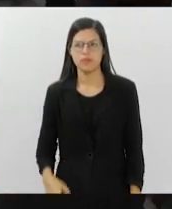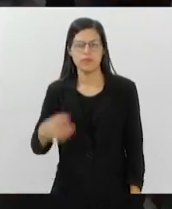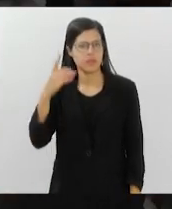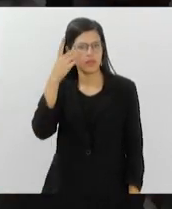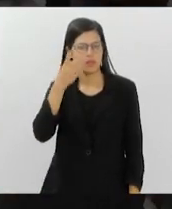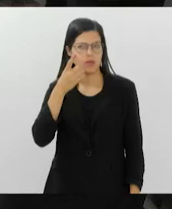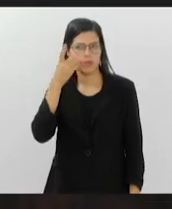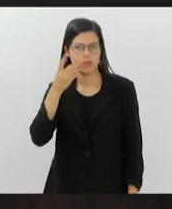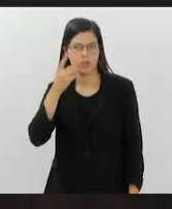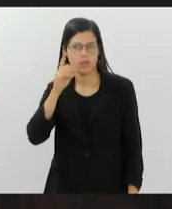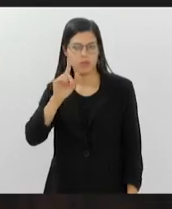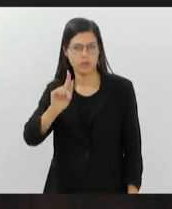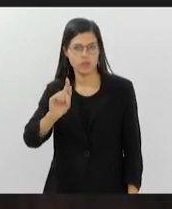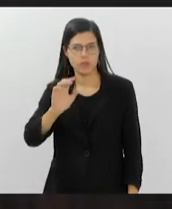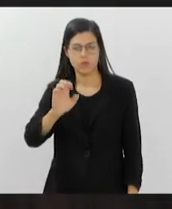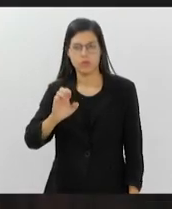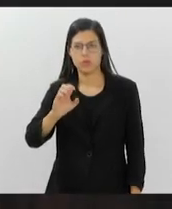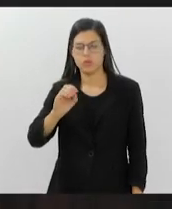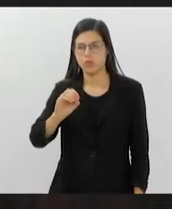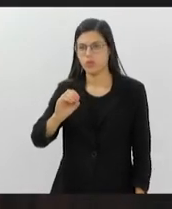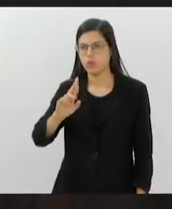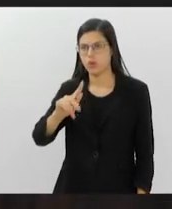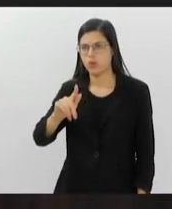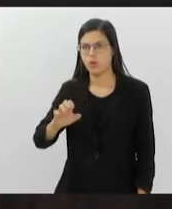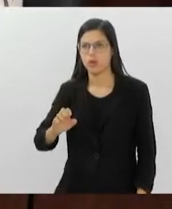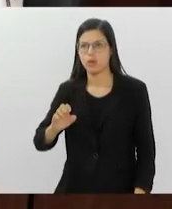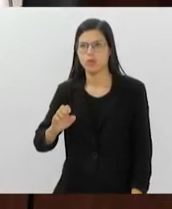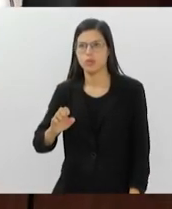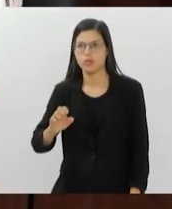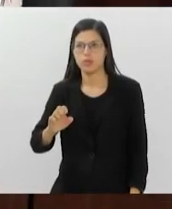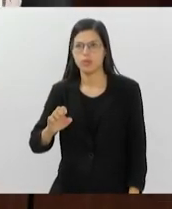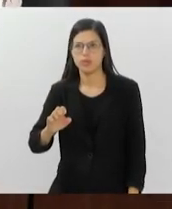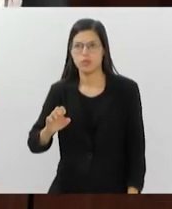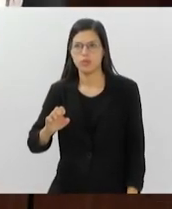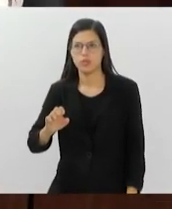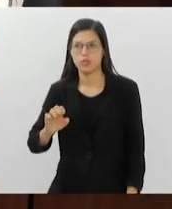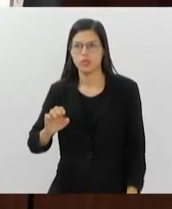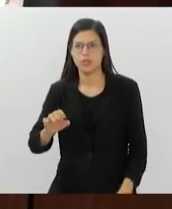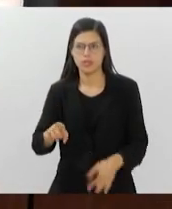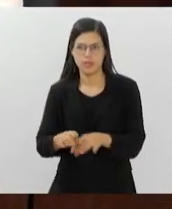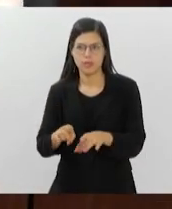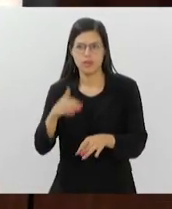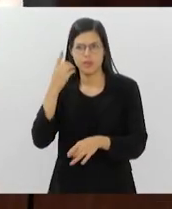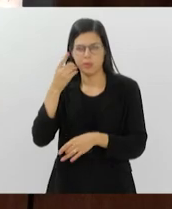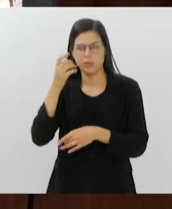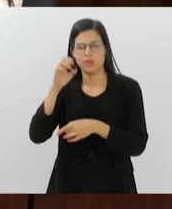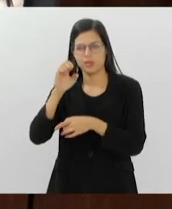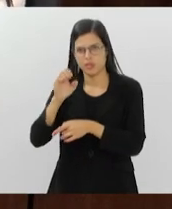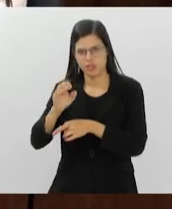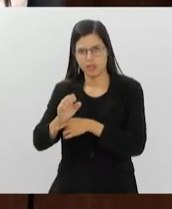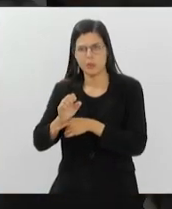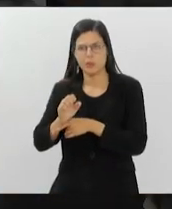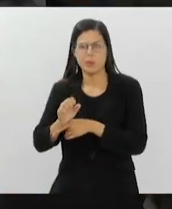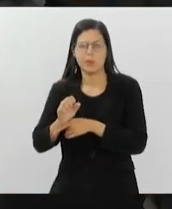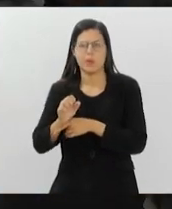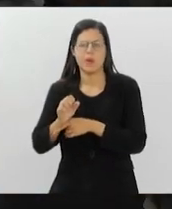Deputado Jorge Passos, deputado pelo estado do Sergipe, já aí presente também.